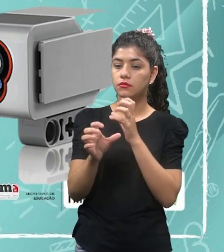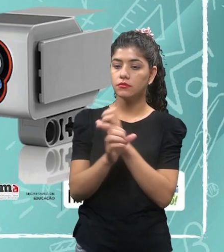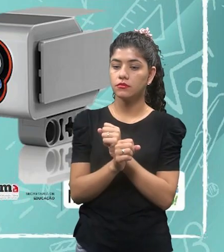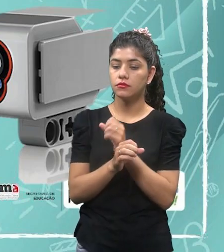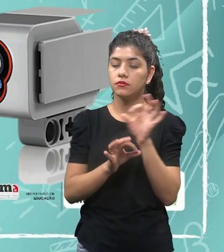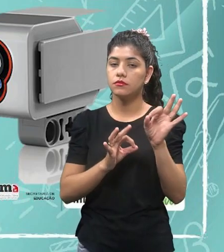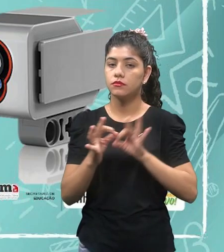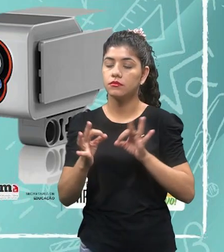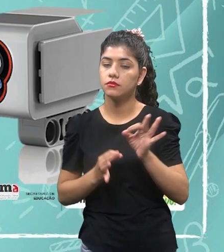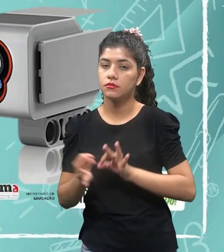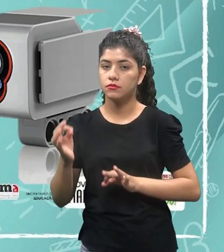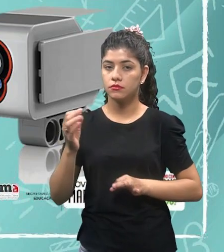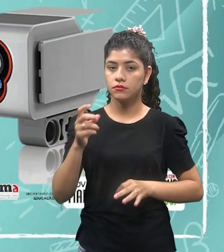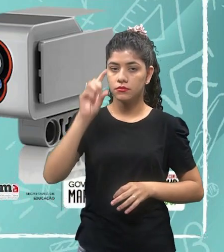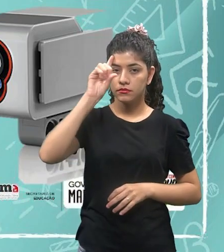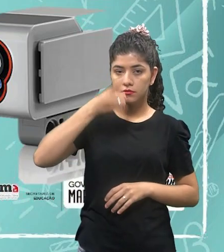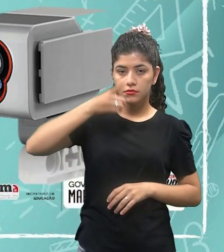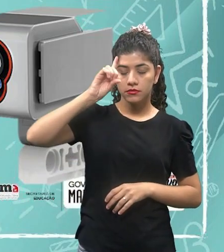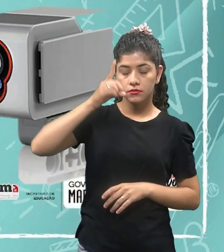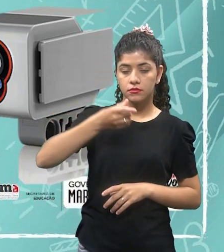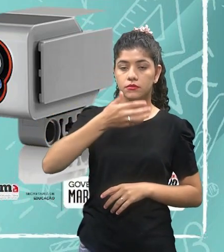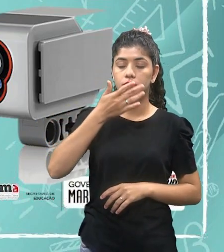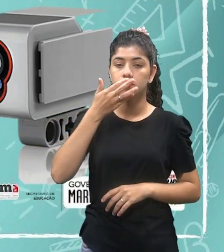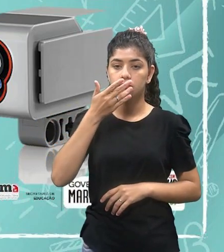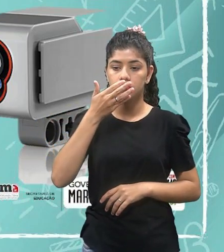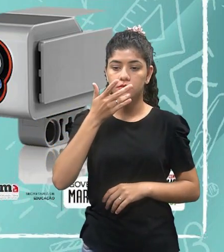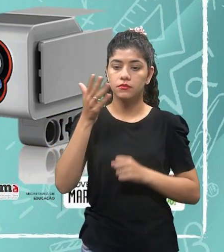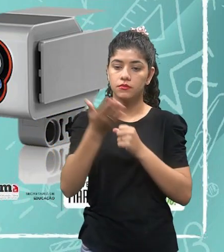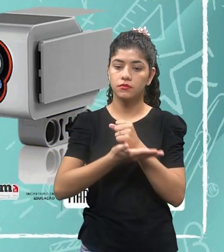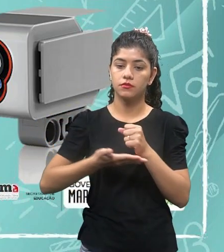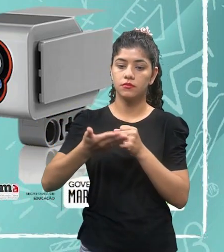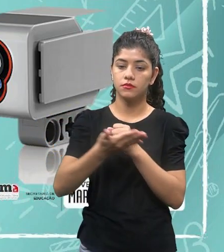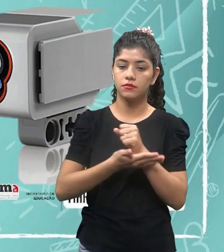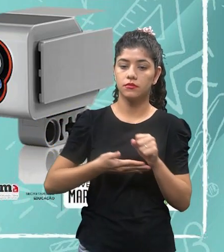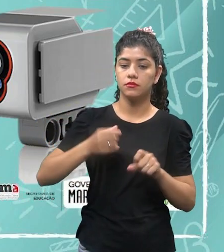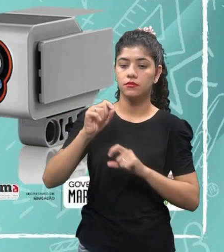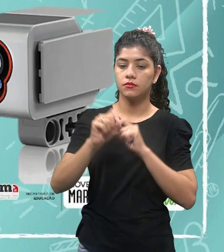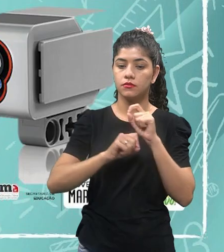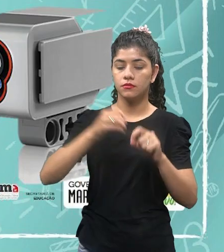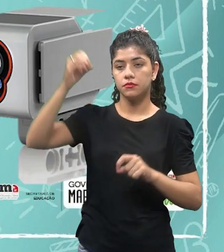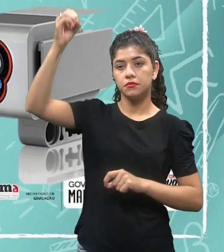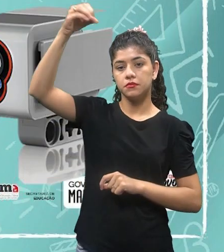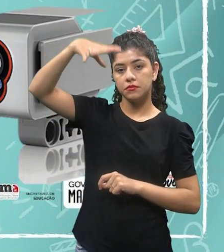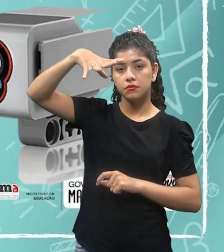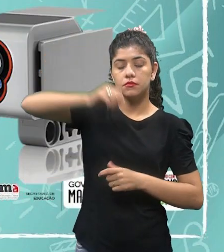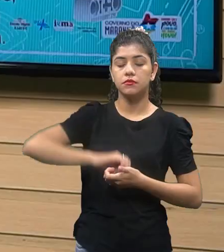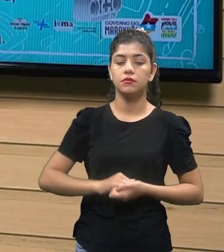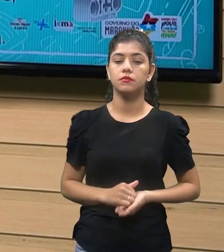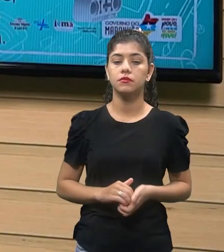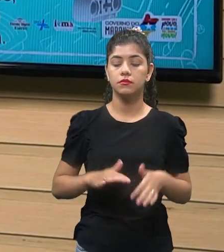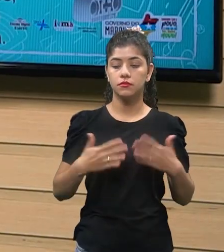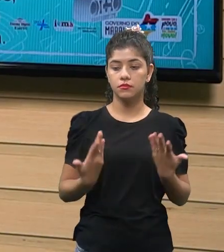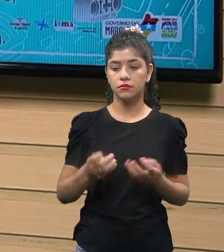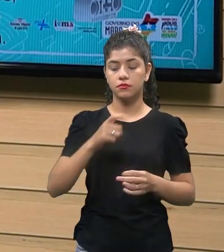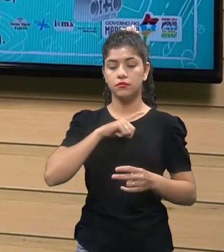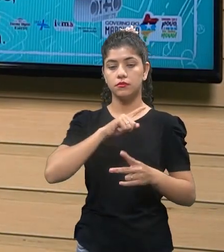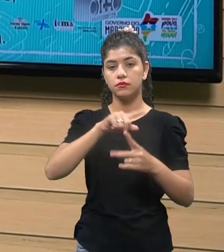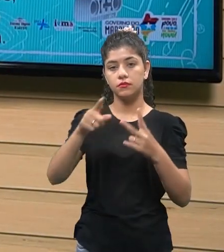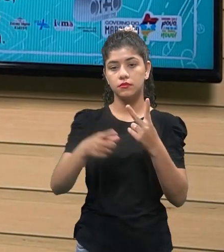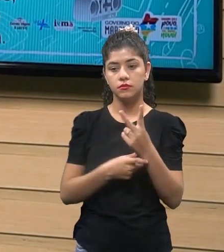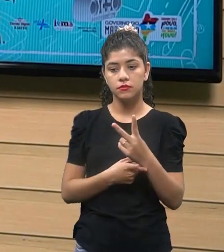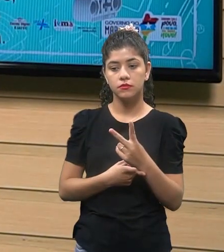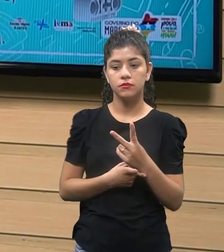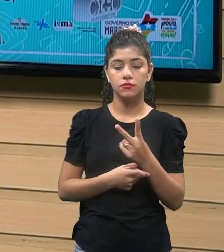as coordenadas de cromaticidade com base na radiação refletida. Então nós temos esses